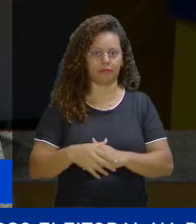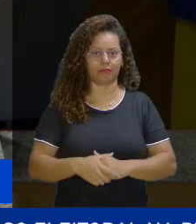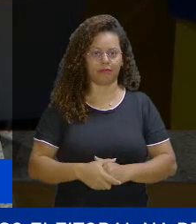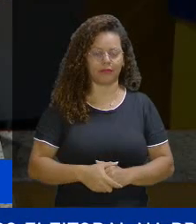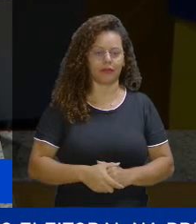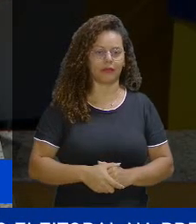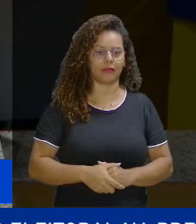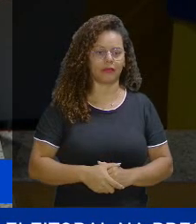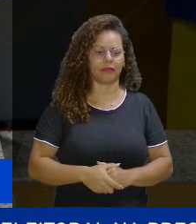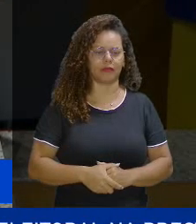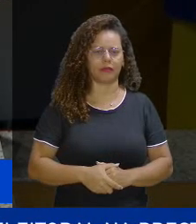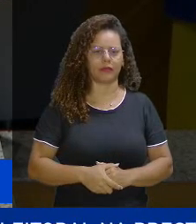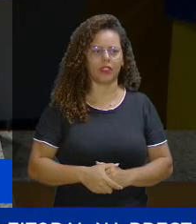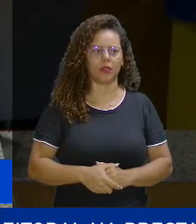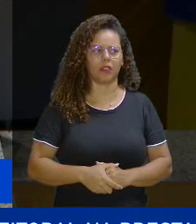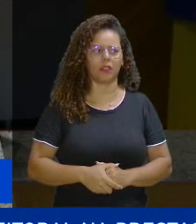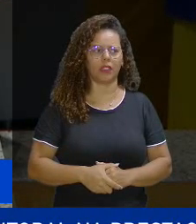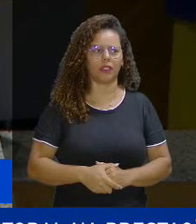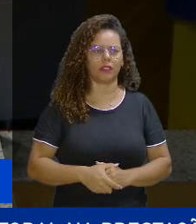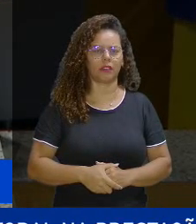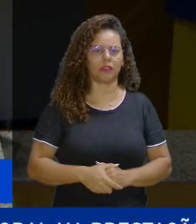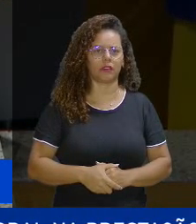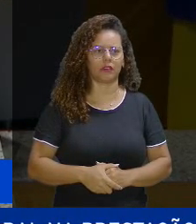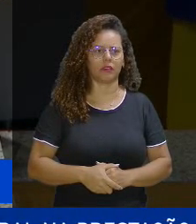o outro, próximo.